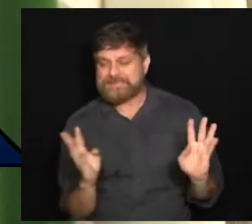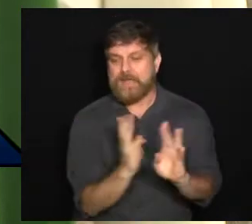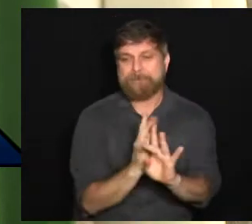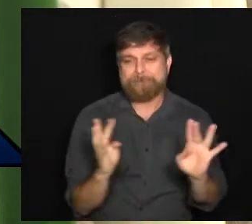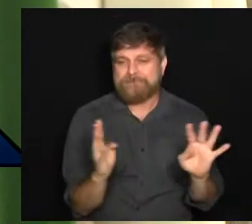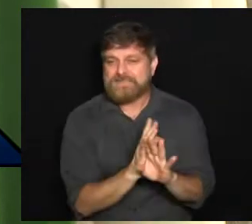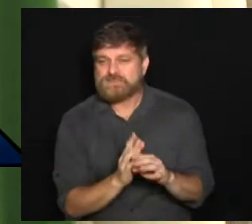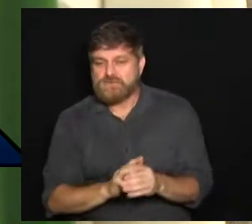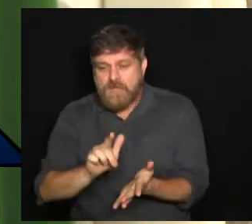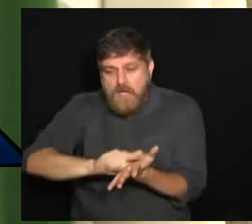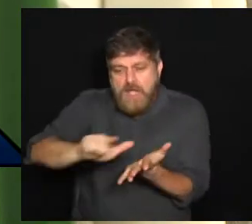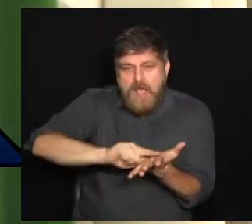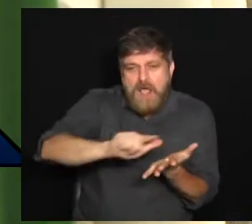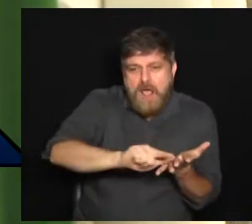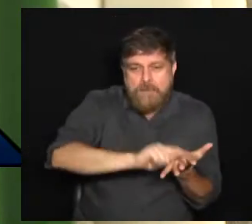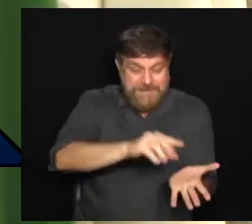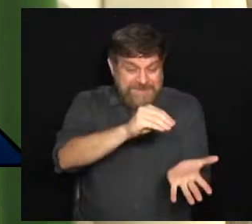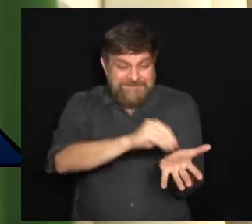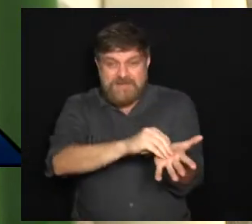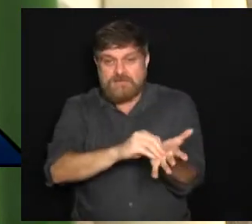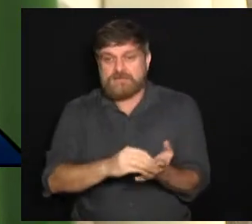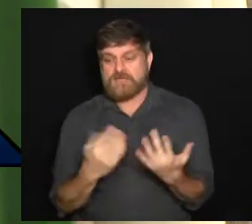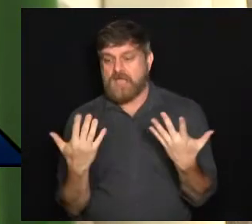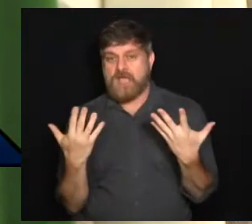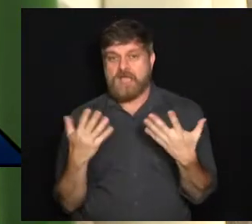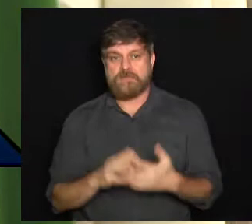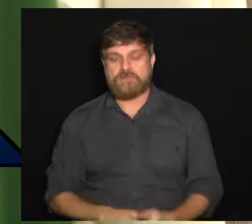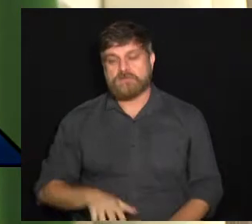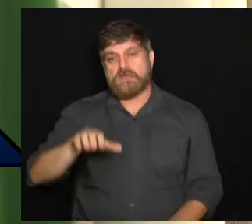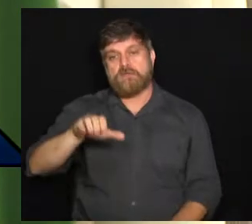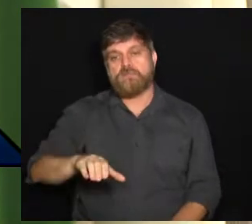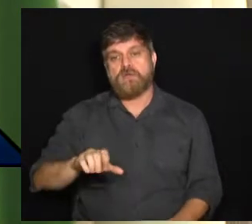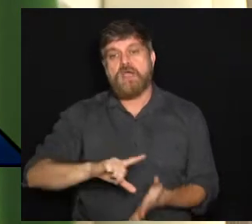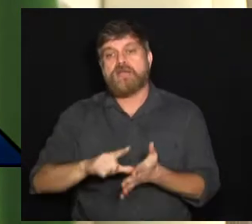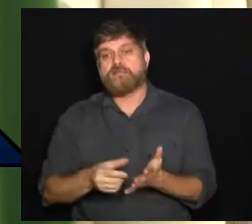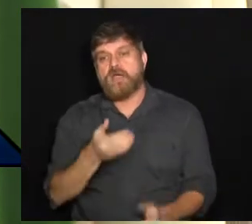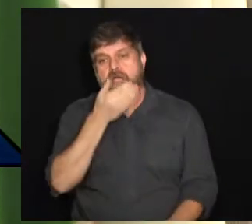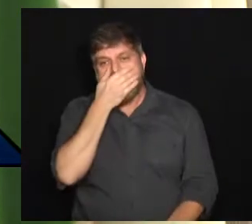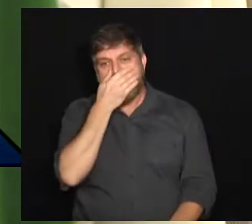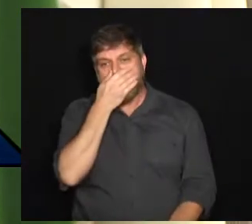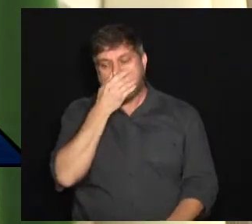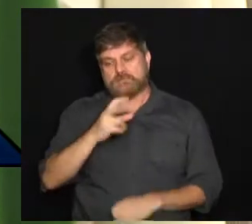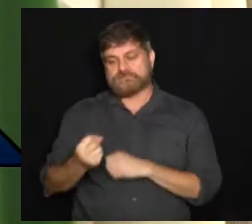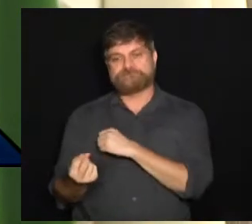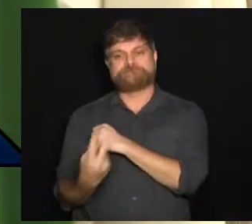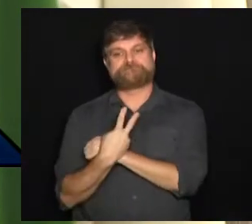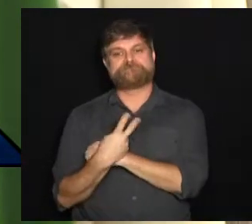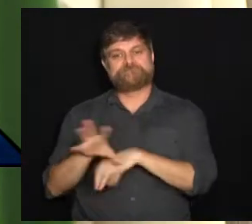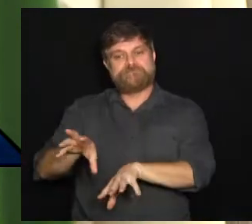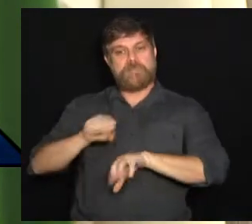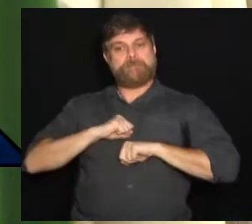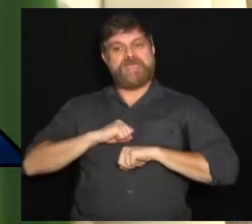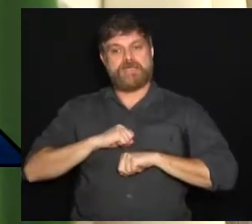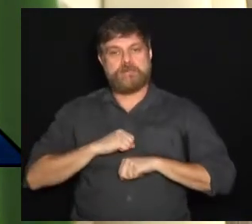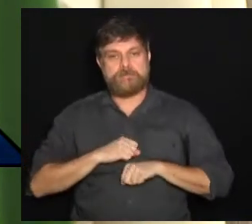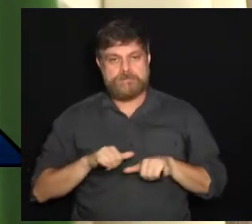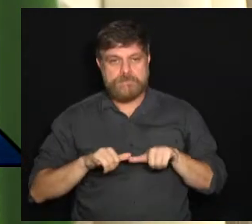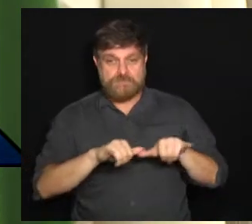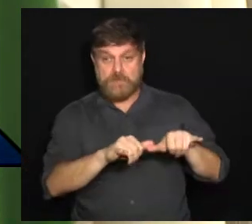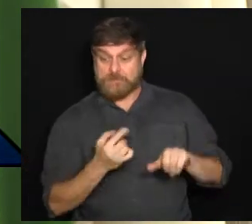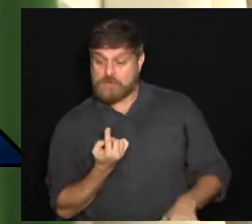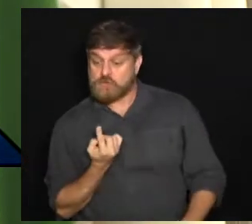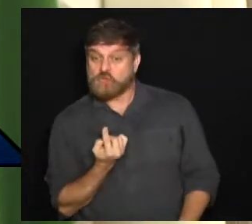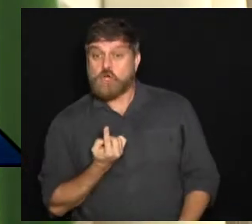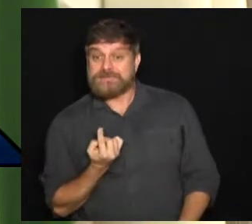não houve higienização. Né? Então, você vai lá, coloca a mão no balcão, põe na boca e pronto, contaminou. Né? Essa coisa de fazer as compras